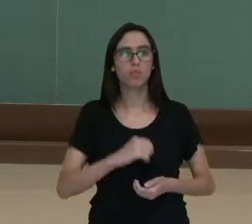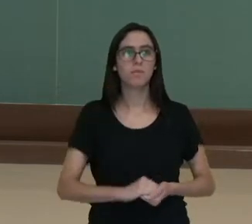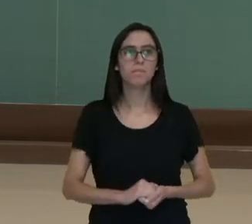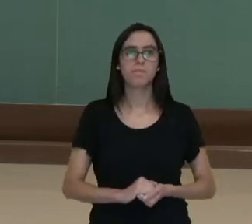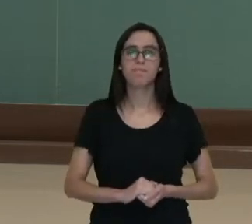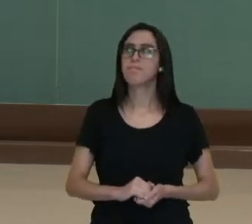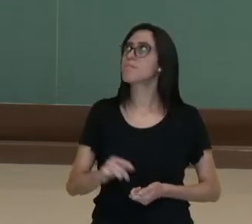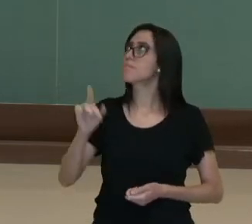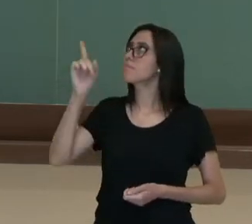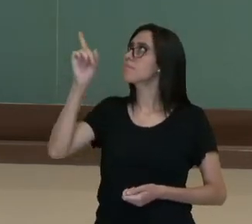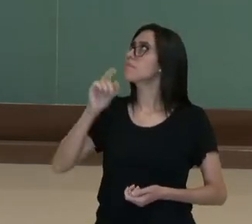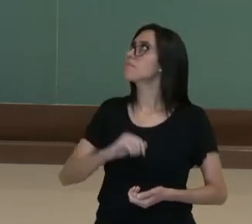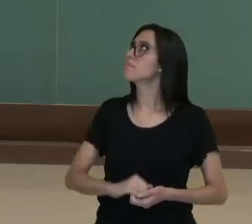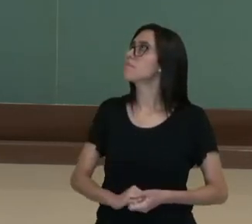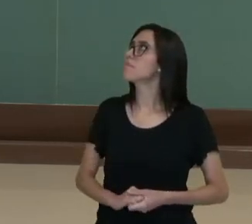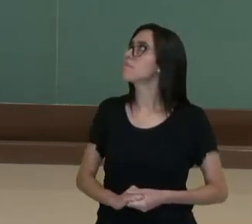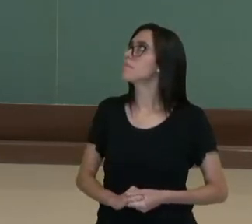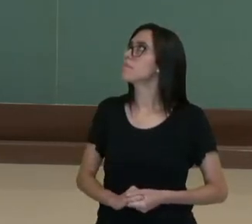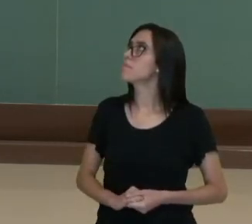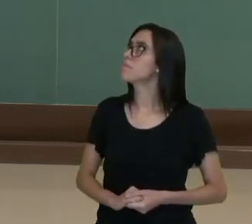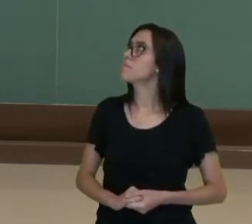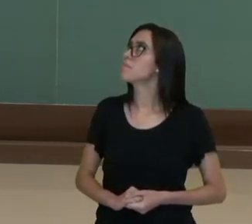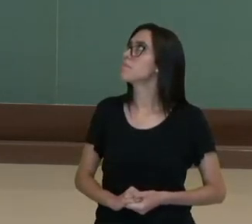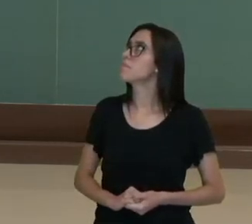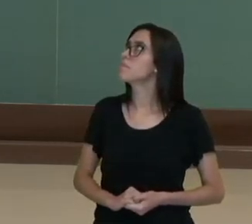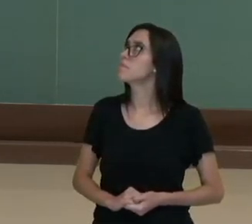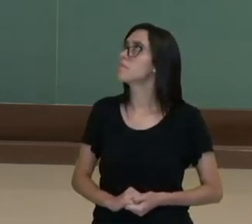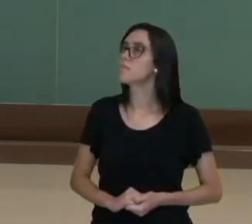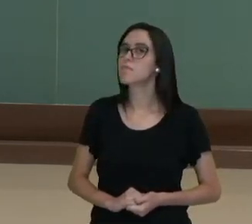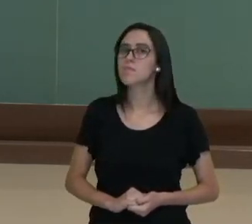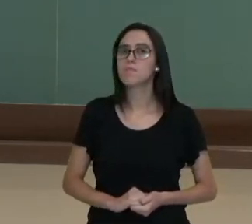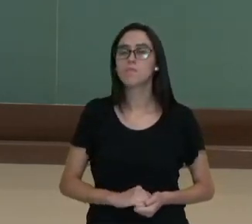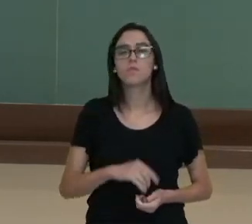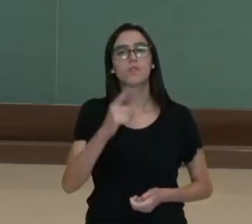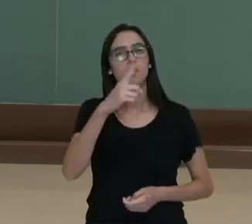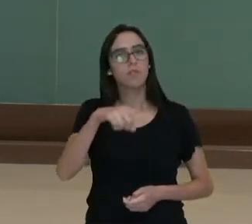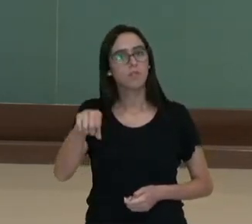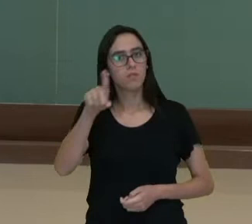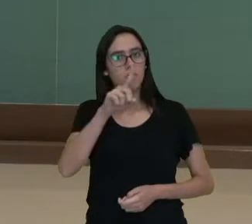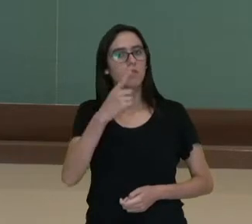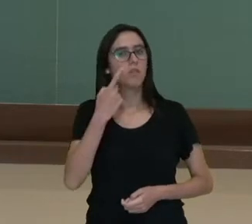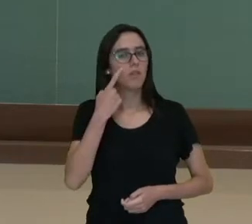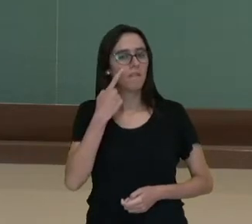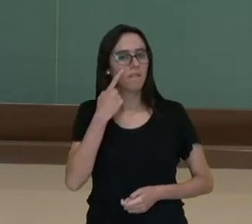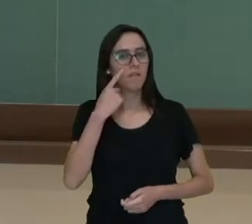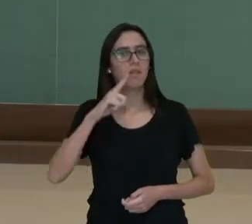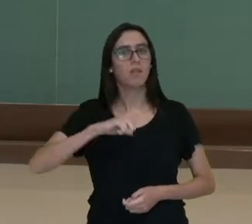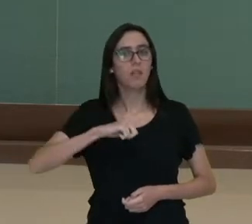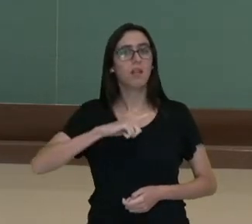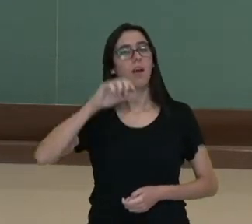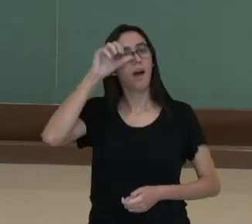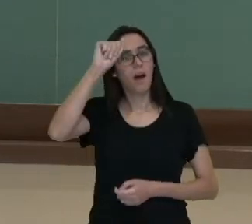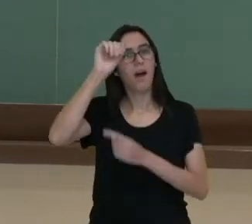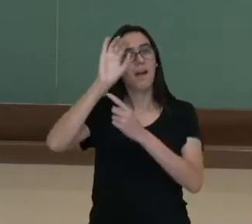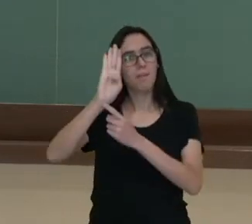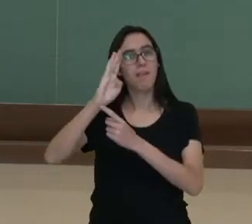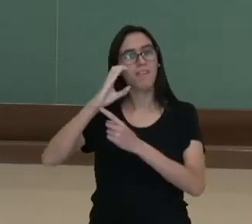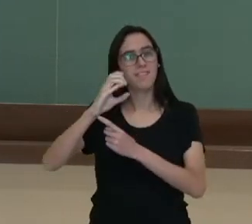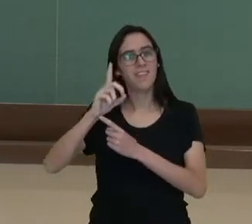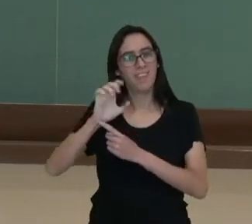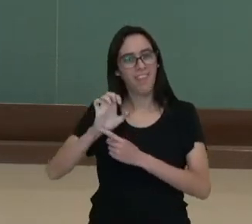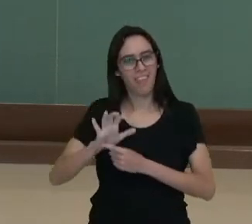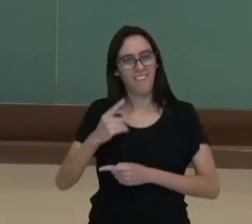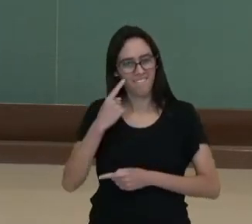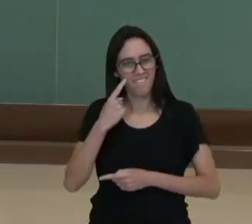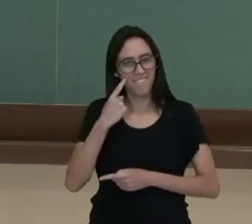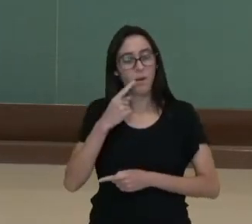poema leído trata del alfabeto. Se vocês observaram, então a sequência do alfabeto. Porém, o alfabeto